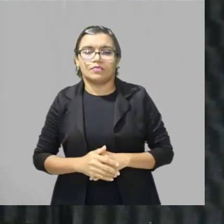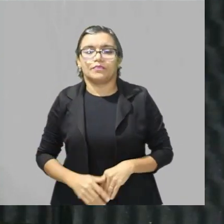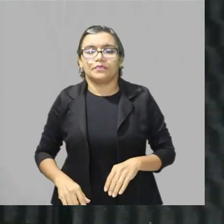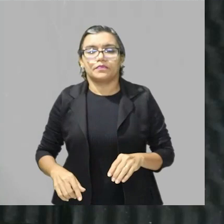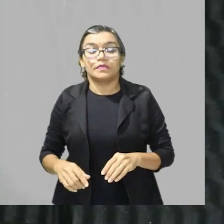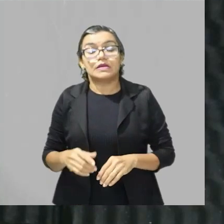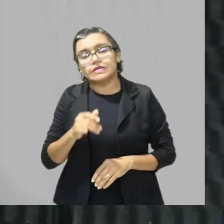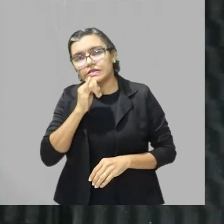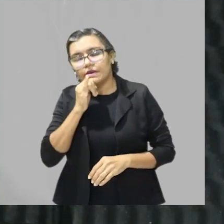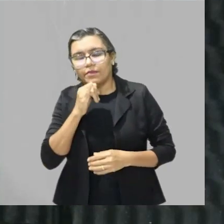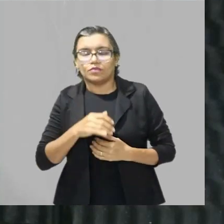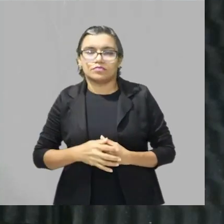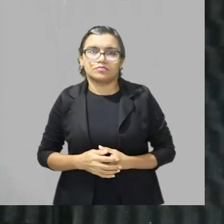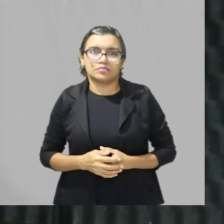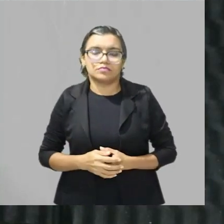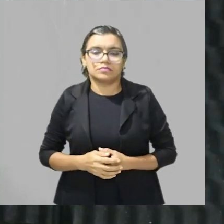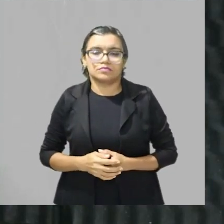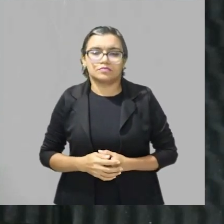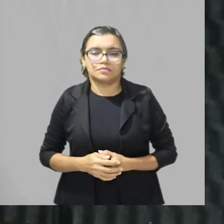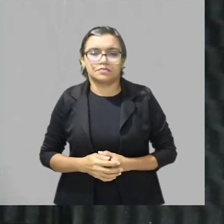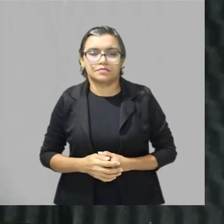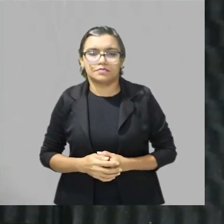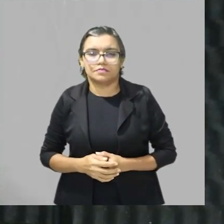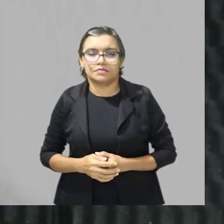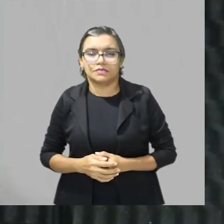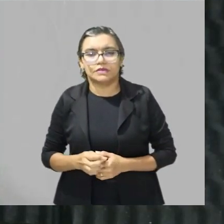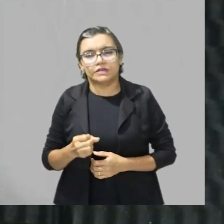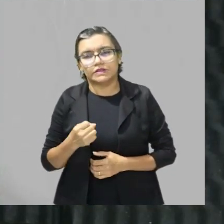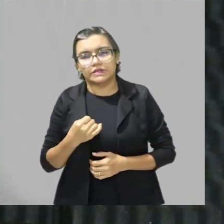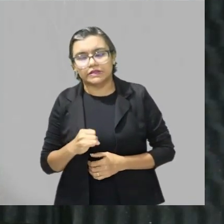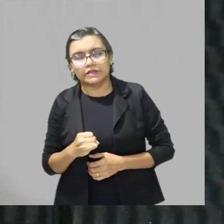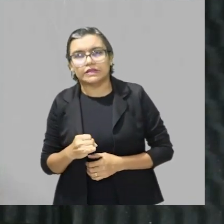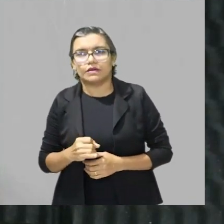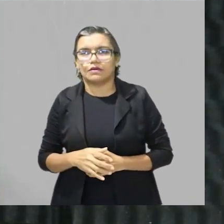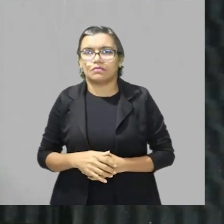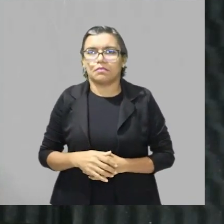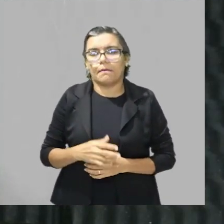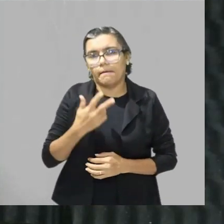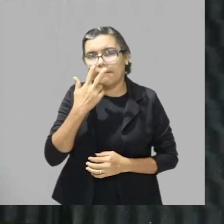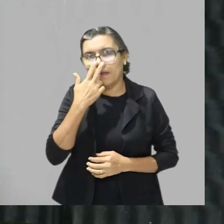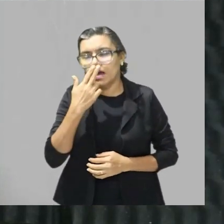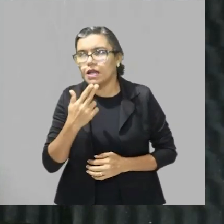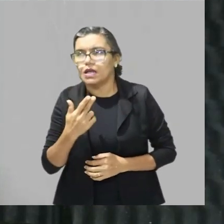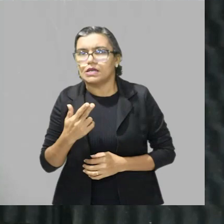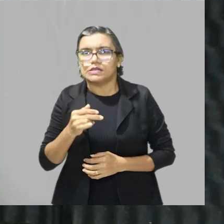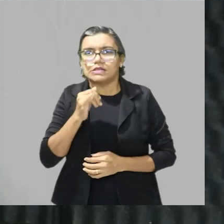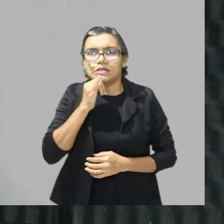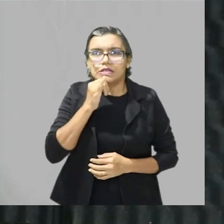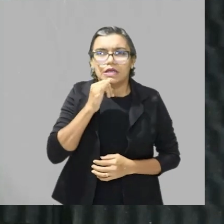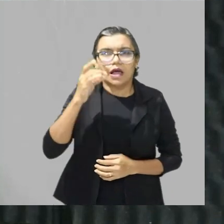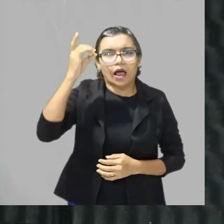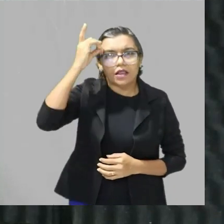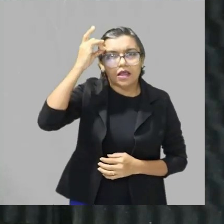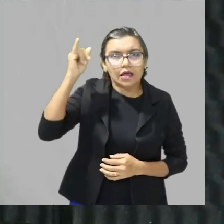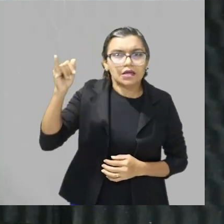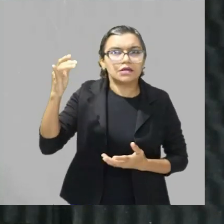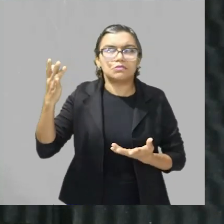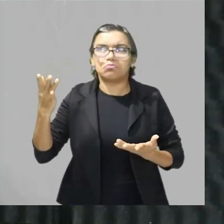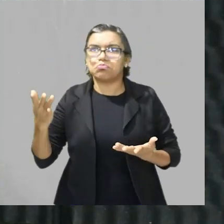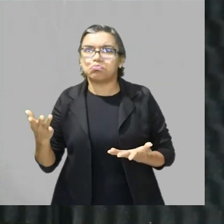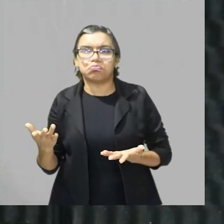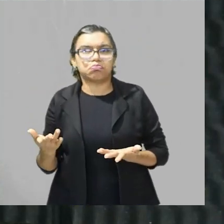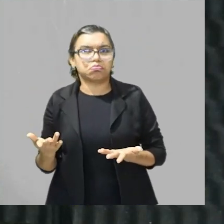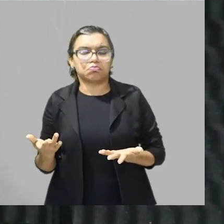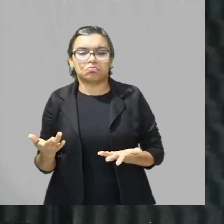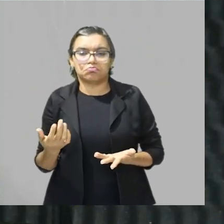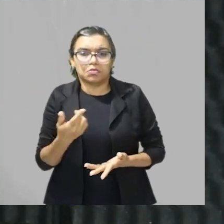salvo aí por uma condição de debilidade mental patologia ou impossibilidade Seja lá